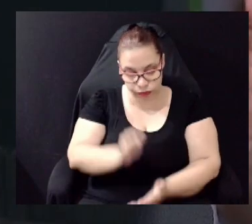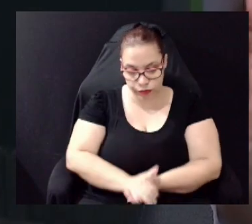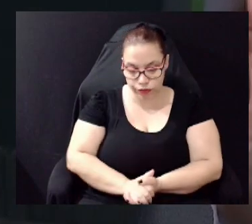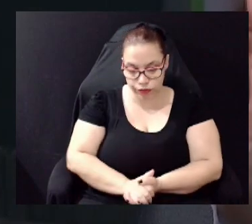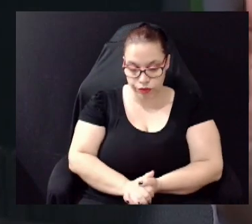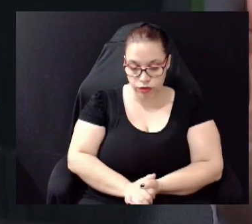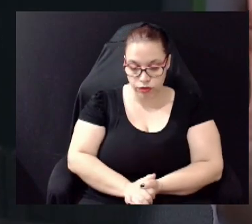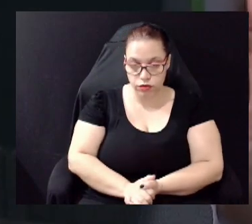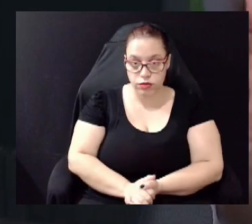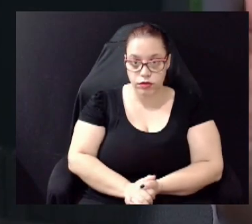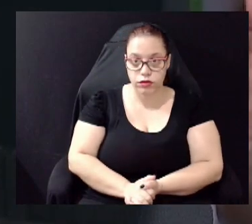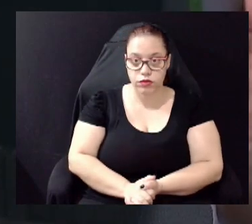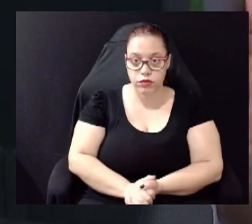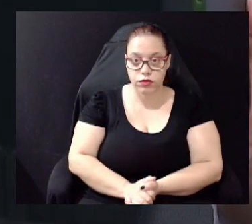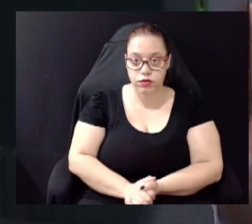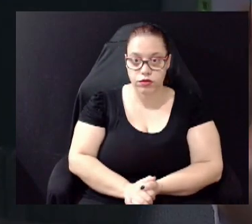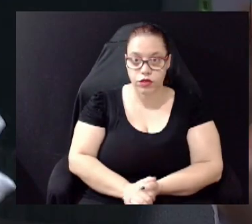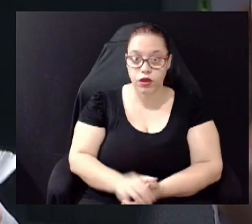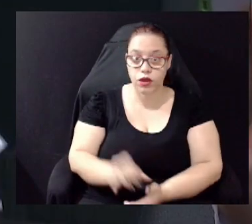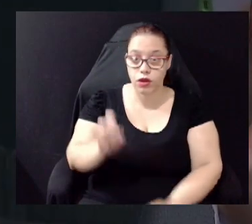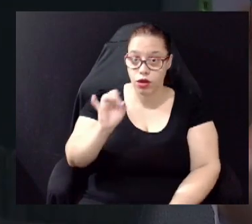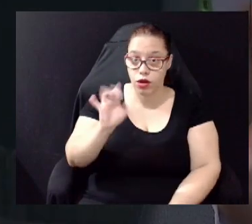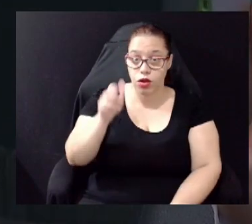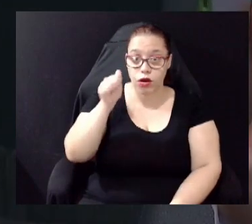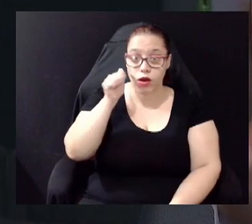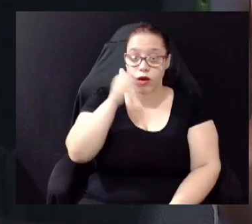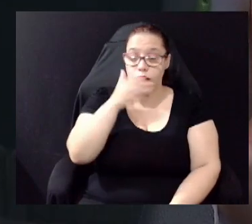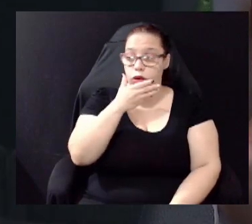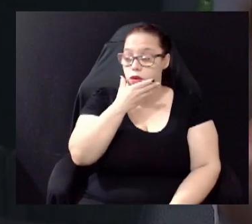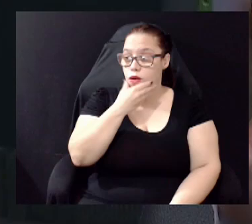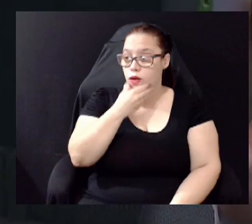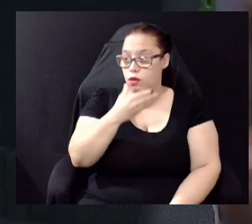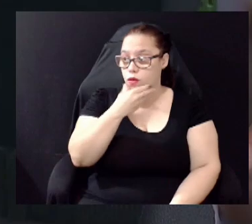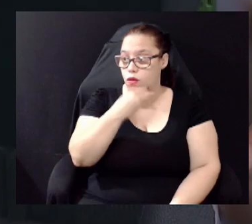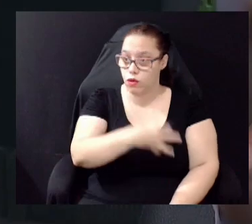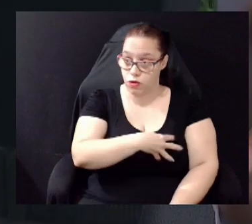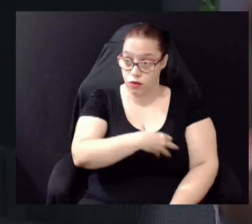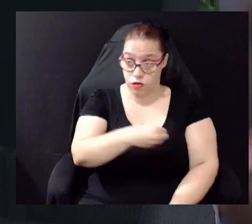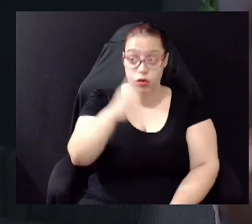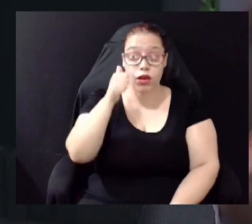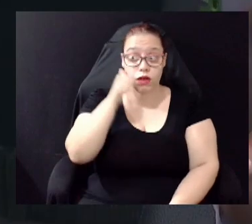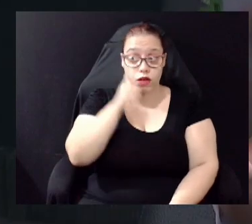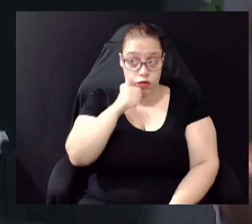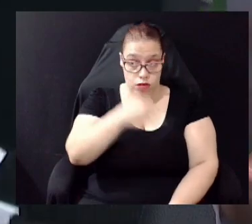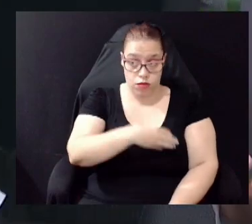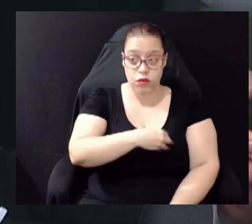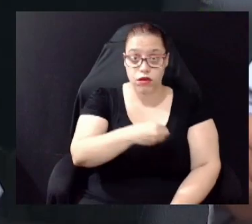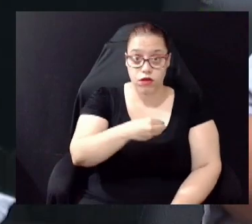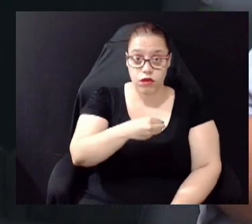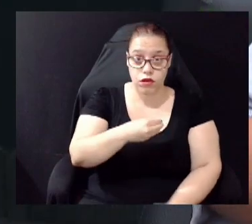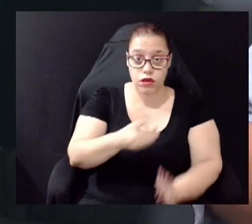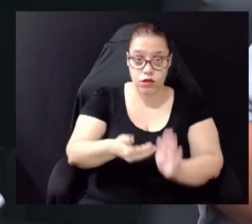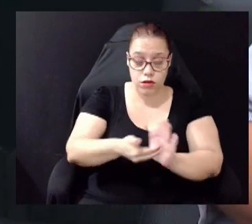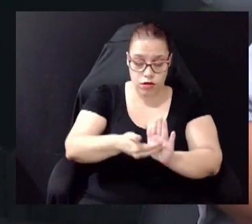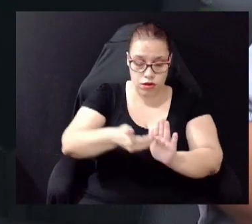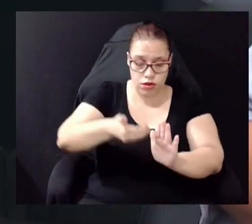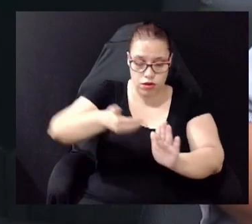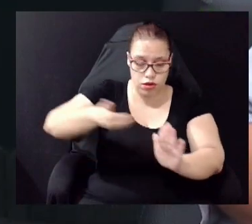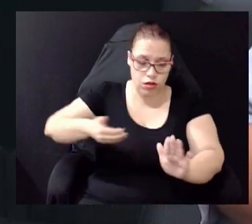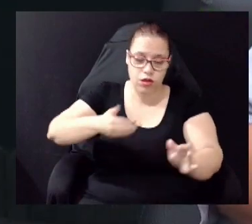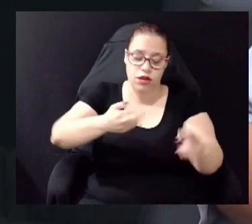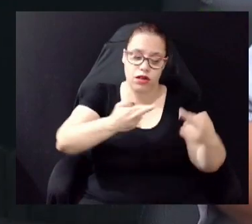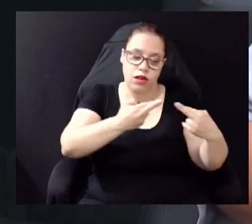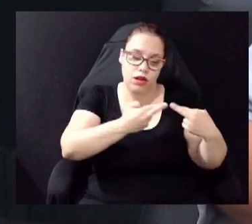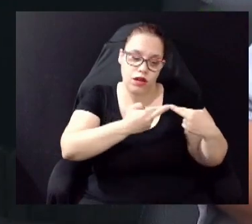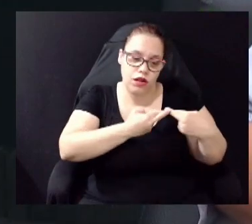acho que não só como homens, mas a gente como filhos no geral, filhos e filhas, a gente tem que tirar essa responsabilidade da mulher de ser uma boa